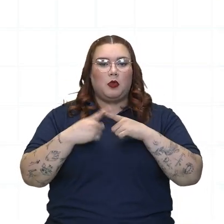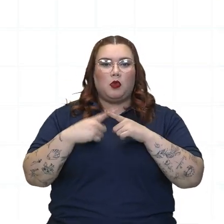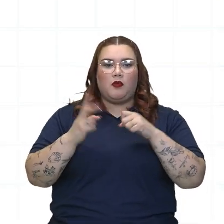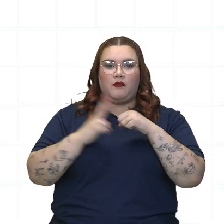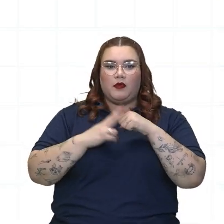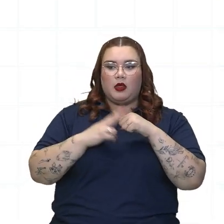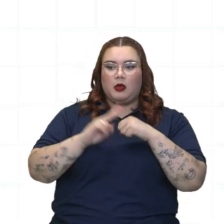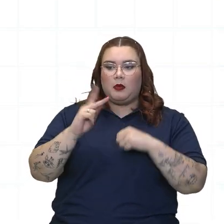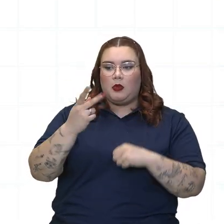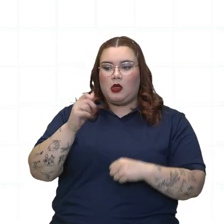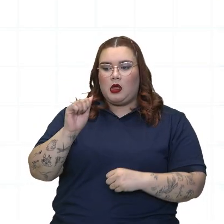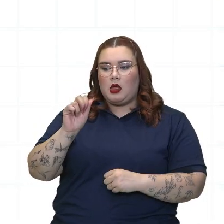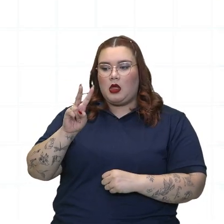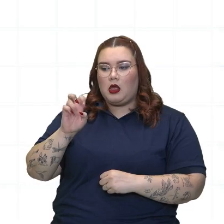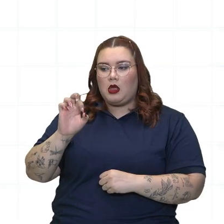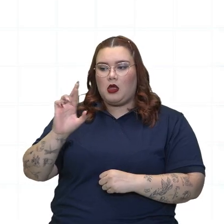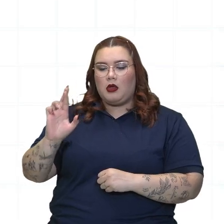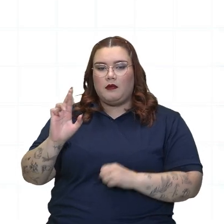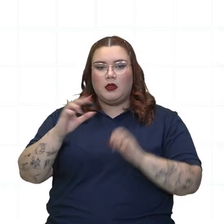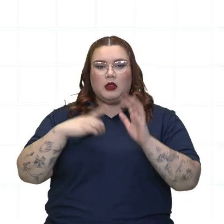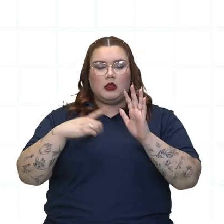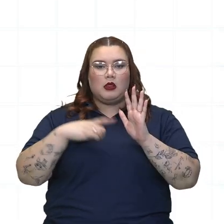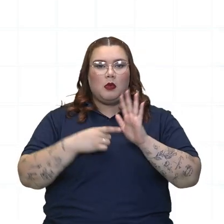haver, sempre que ele indicar